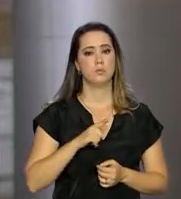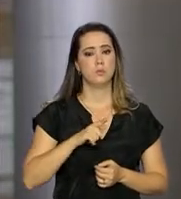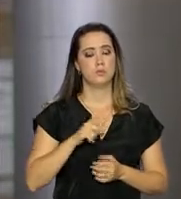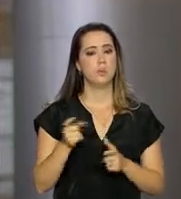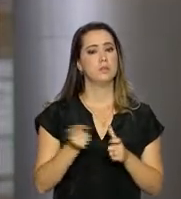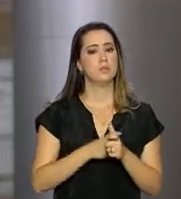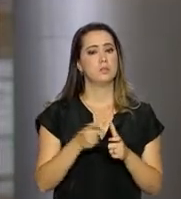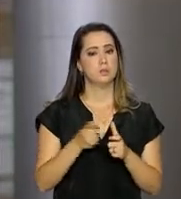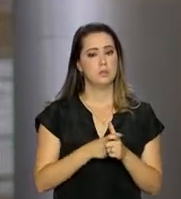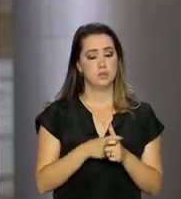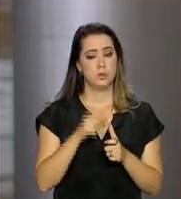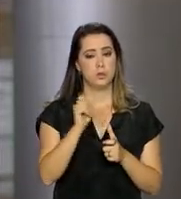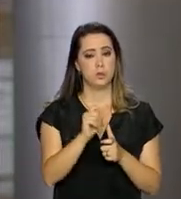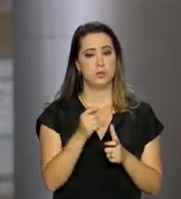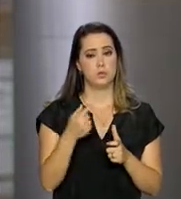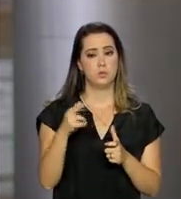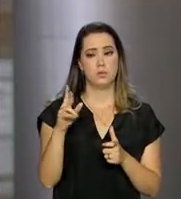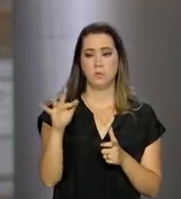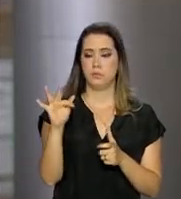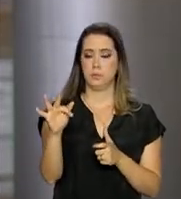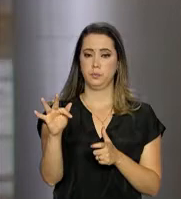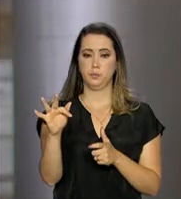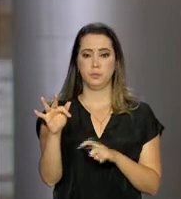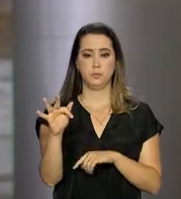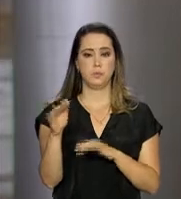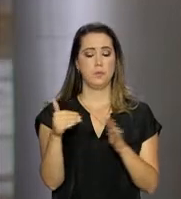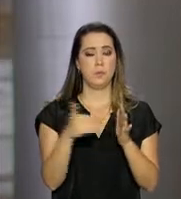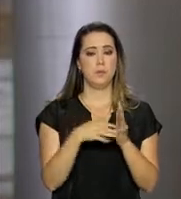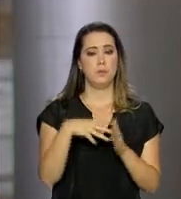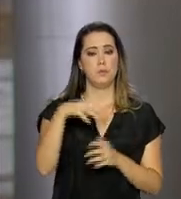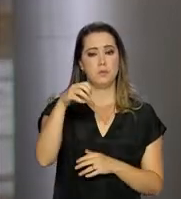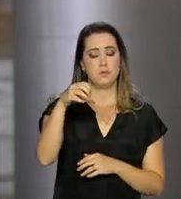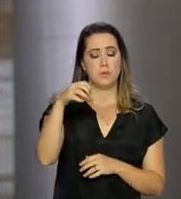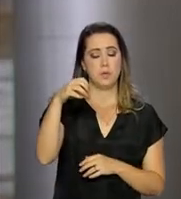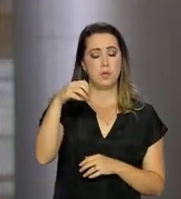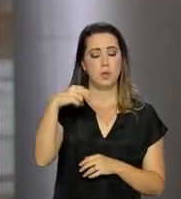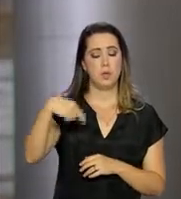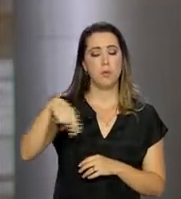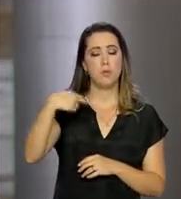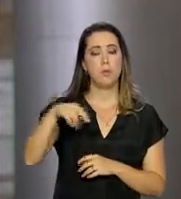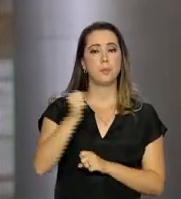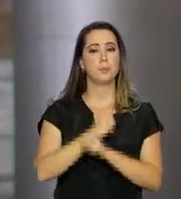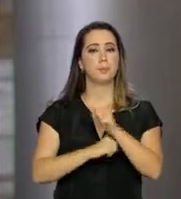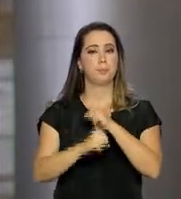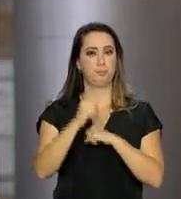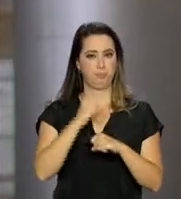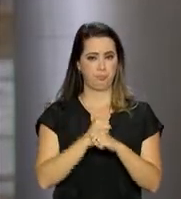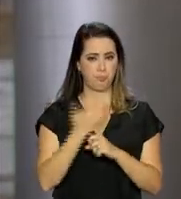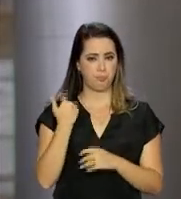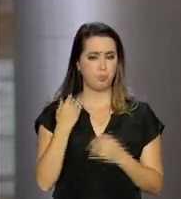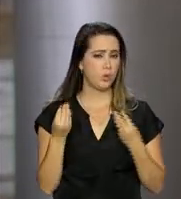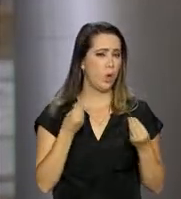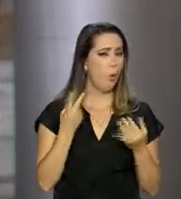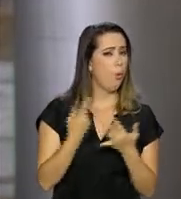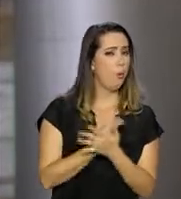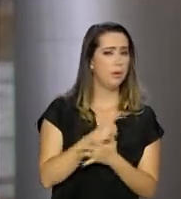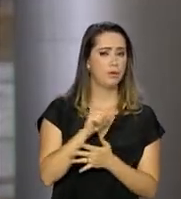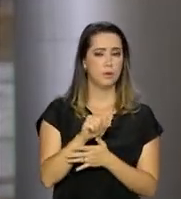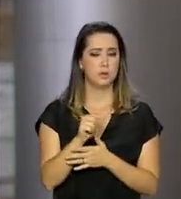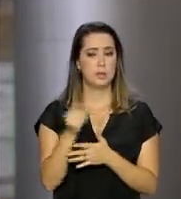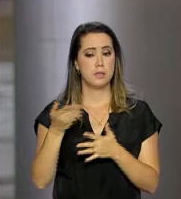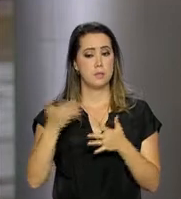dívidas contraídas com a receita federal até novembro do ano passado e como vai se dar este re